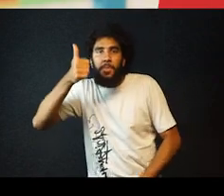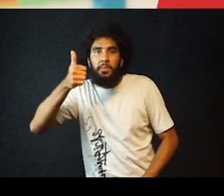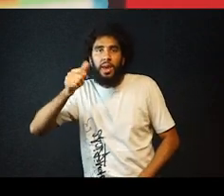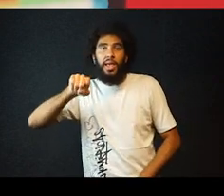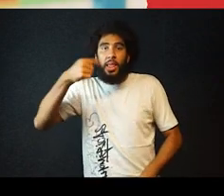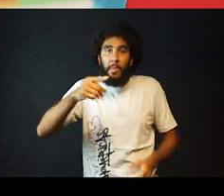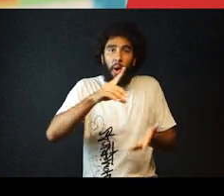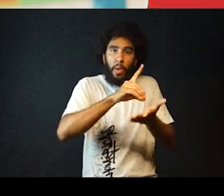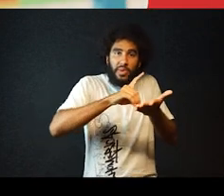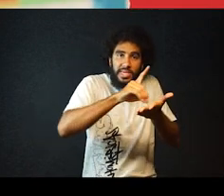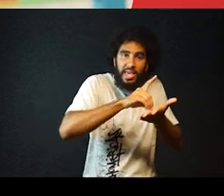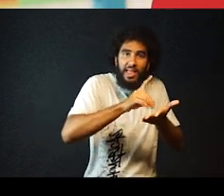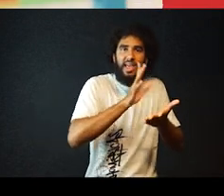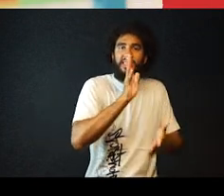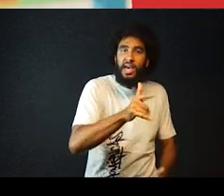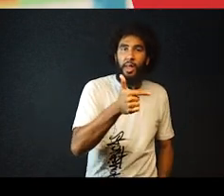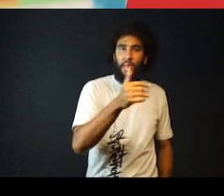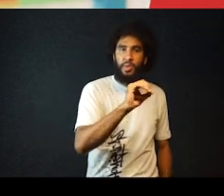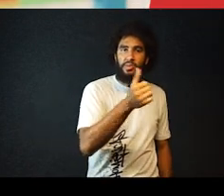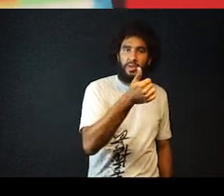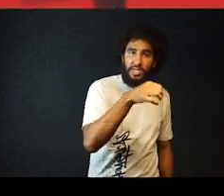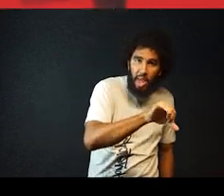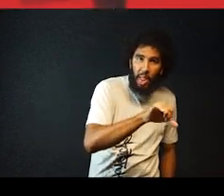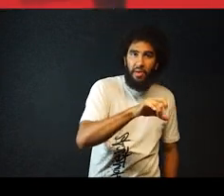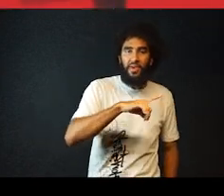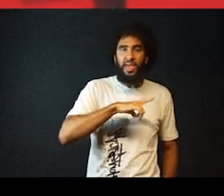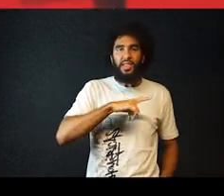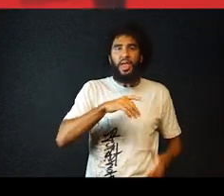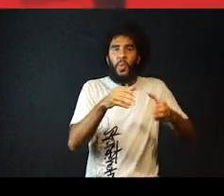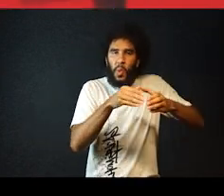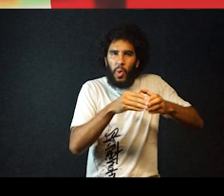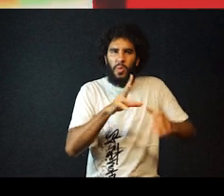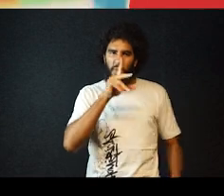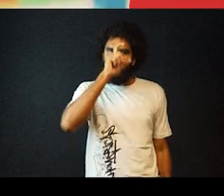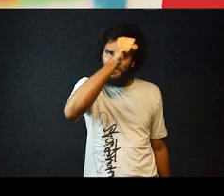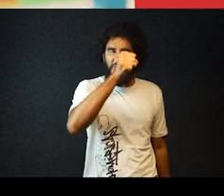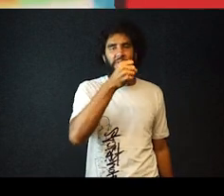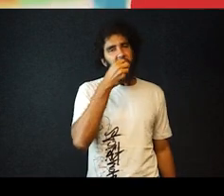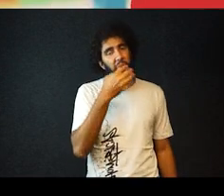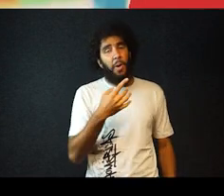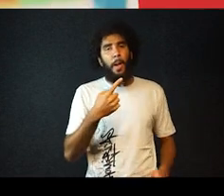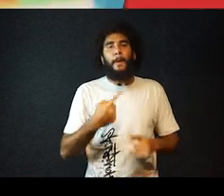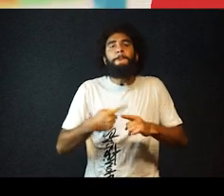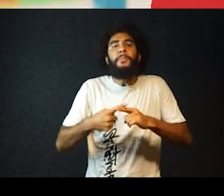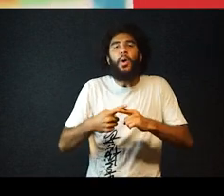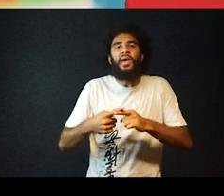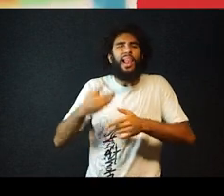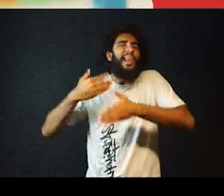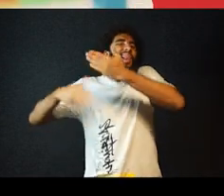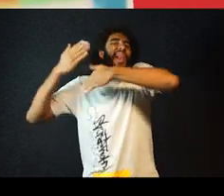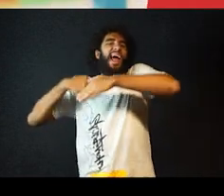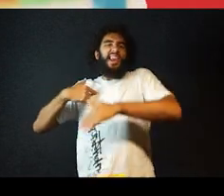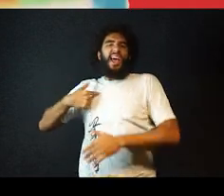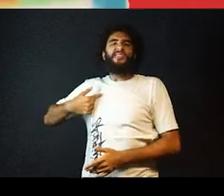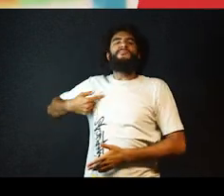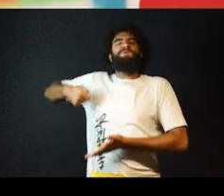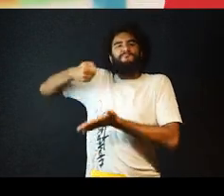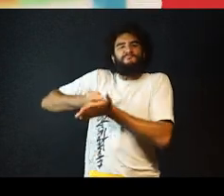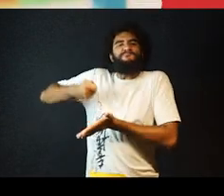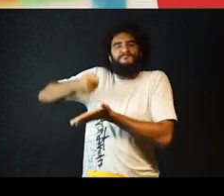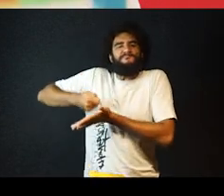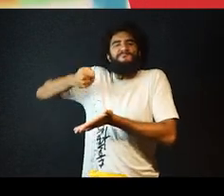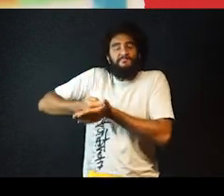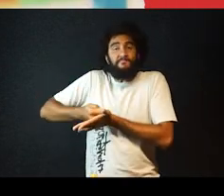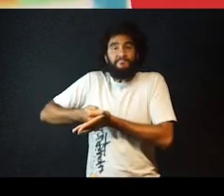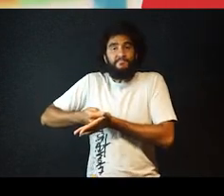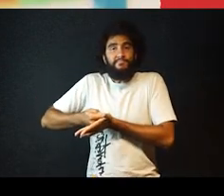primeiro CD. E aí tá aqui 2019, Novo Cenário, firme e forte. Tudo isso com uma mínima atitude de lá atrás. Então,